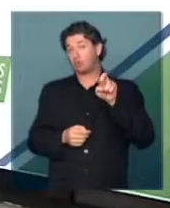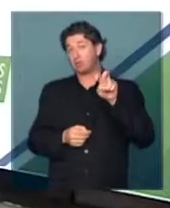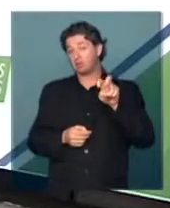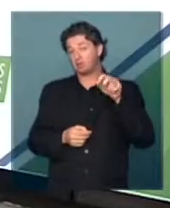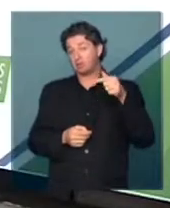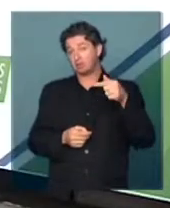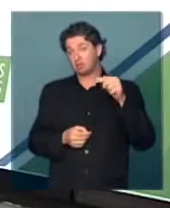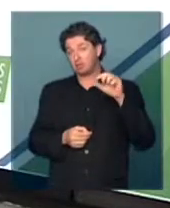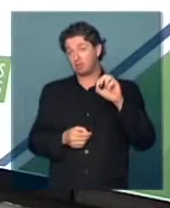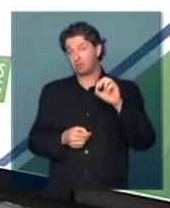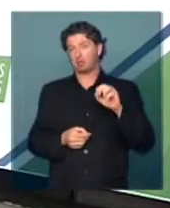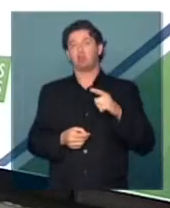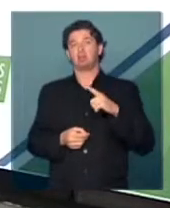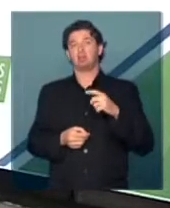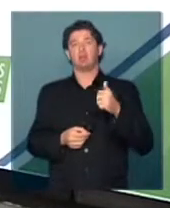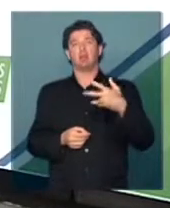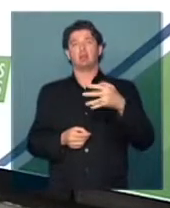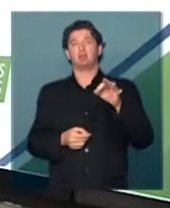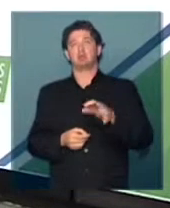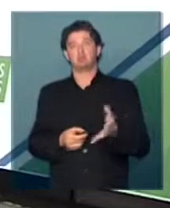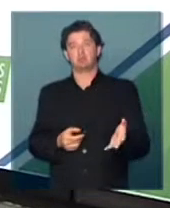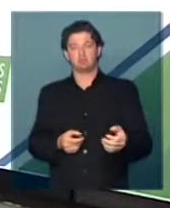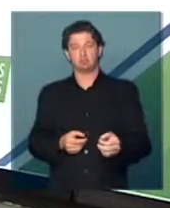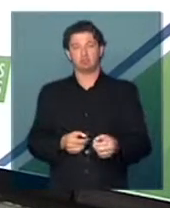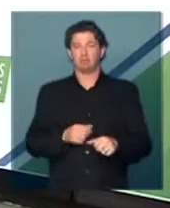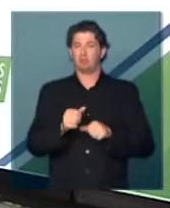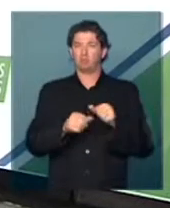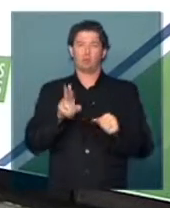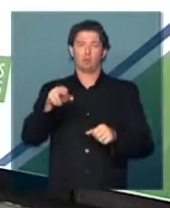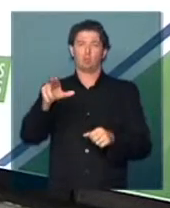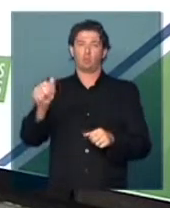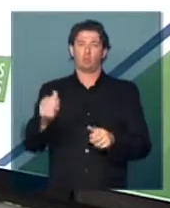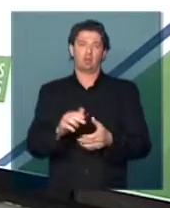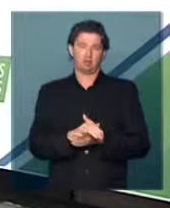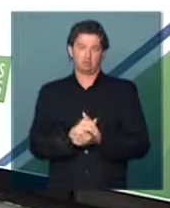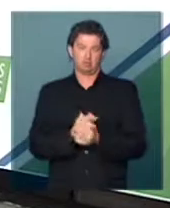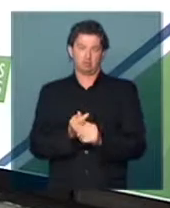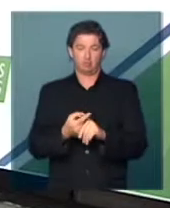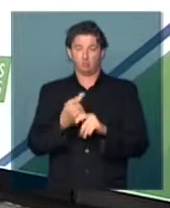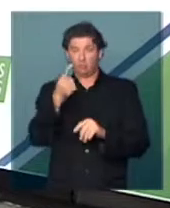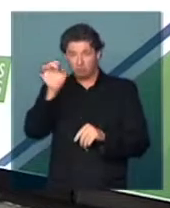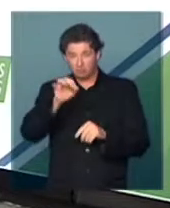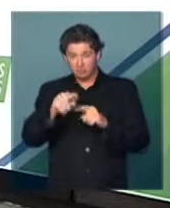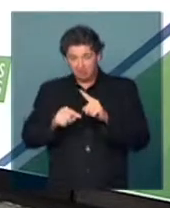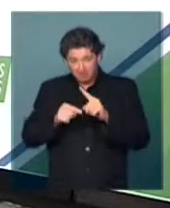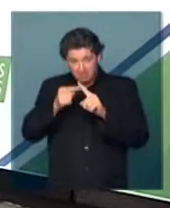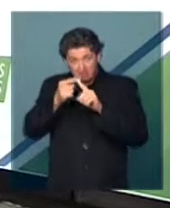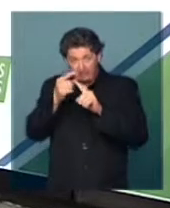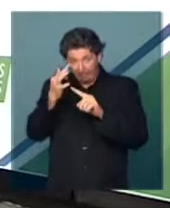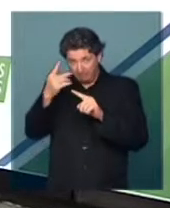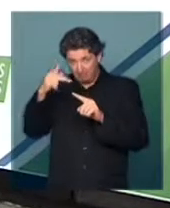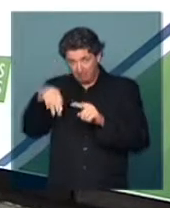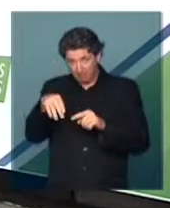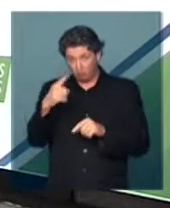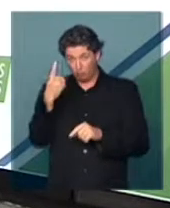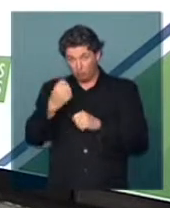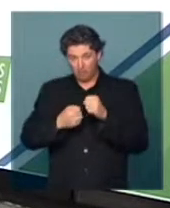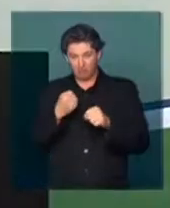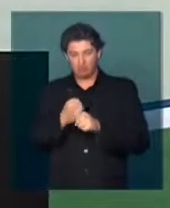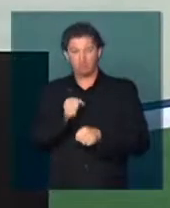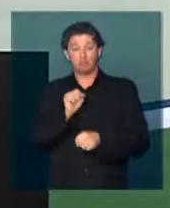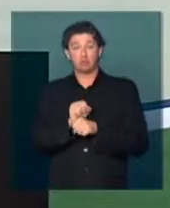5.570, com 14%, 15%. Vai mudar nunca, presidente. Esse 1% que aumenta para o FM por ano, vão